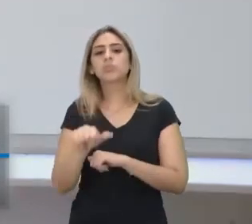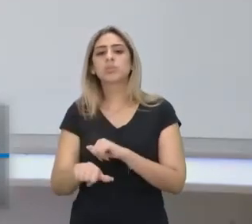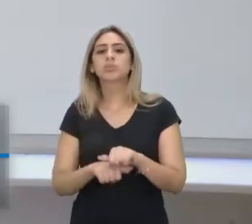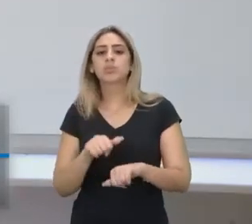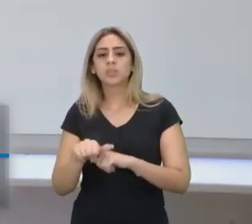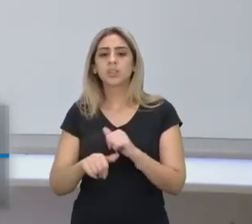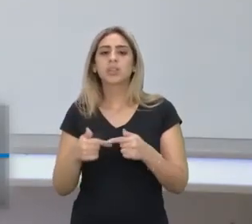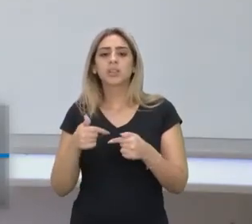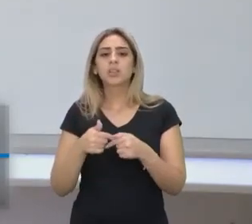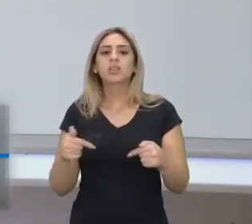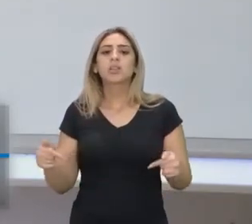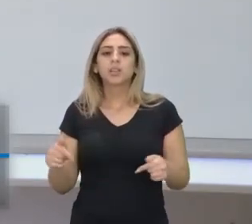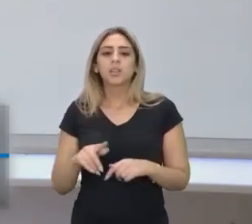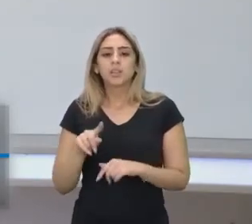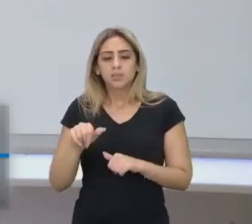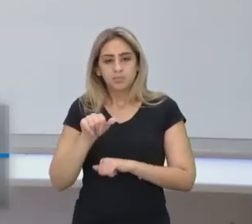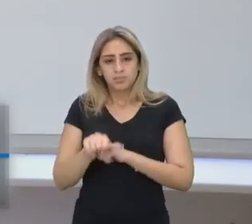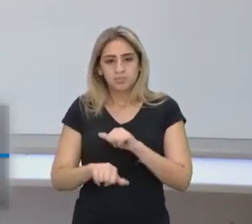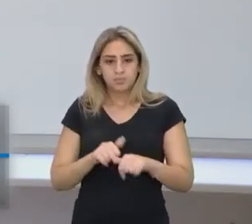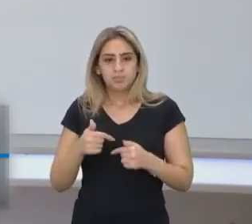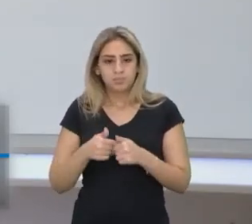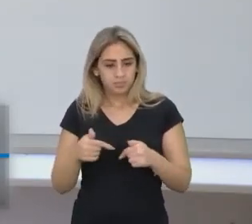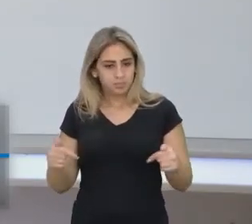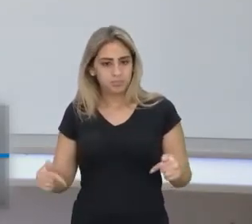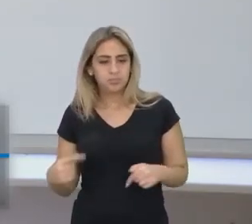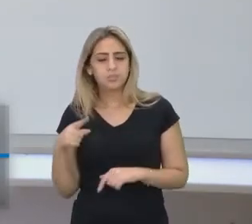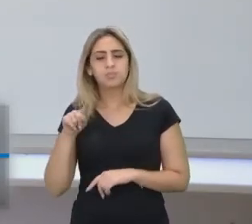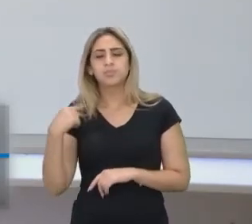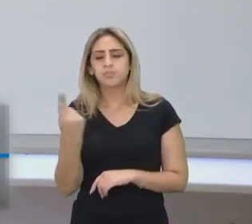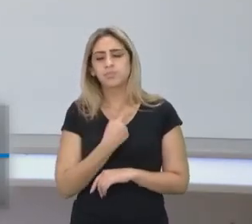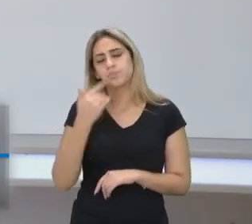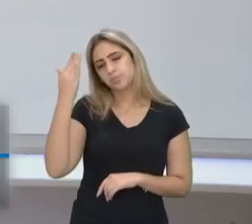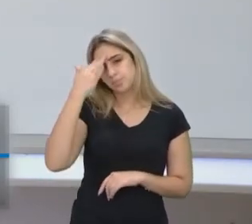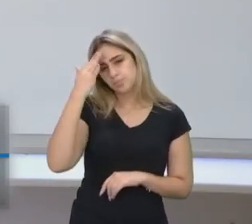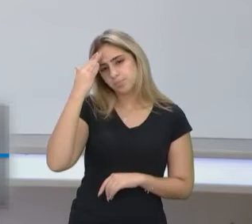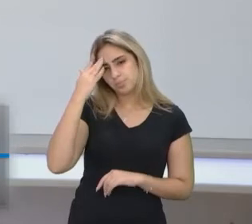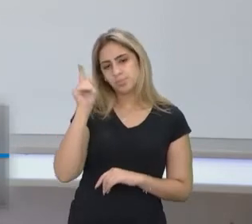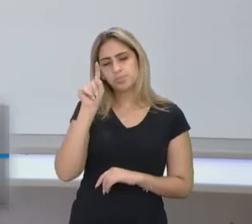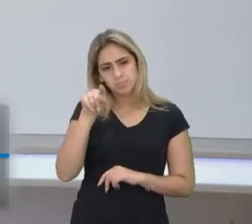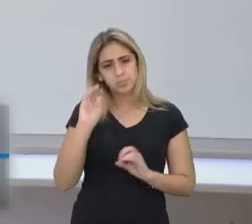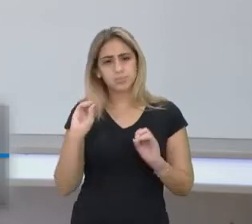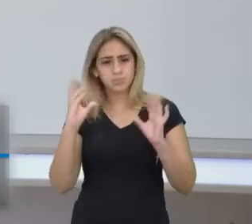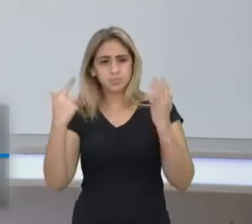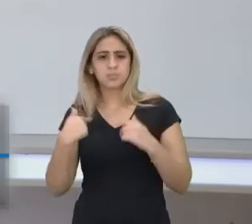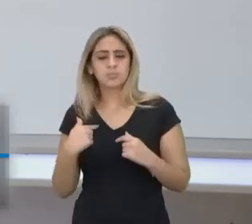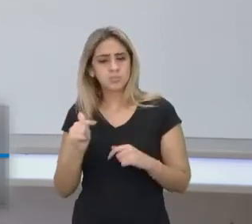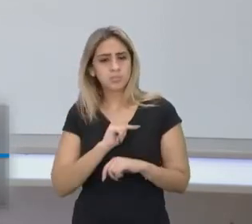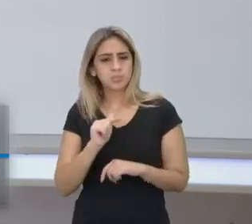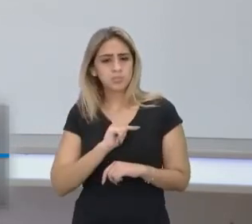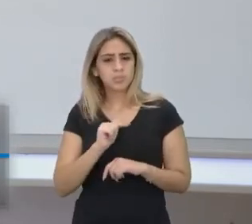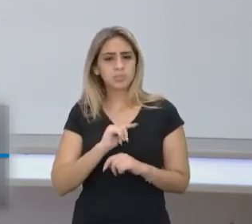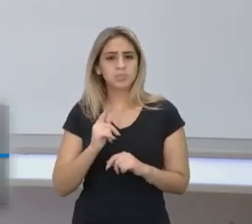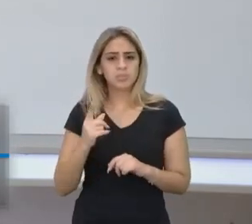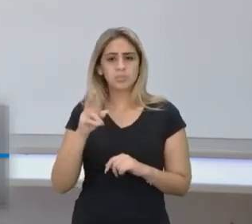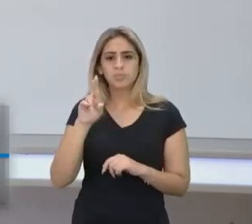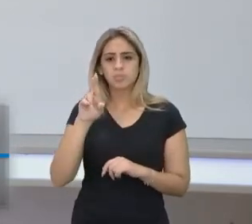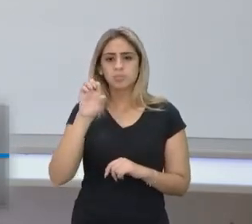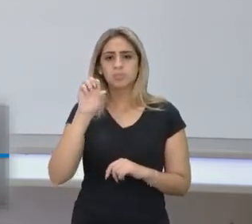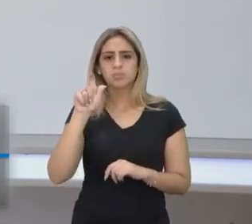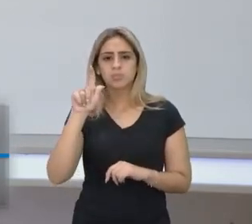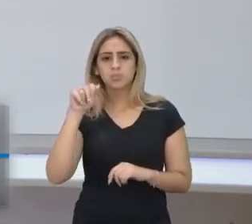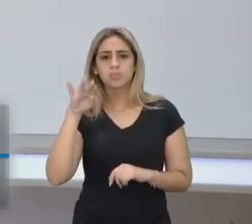transformação química? Uma transformação química, a gente sabe que para ela acontecer, eu tenho que ter o meu reagente. O que